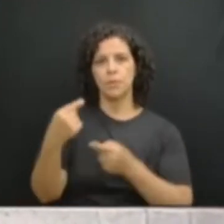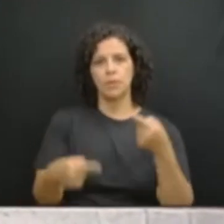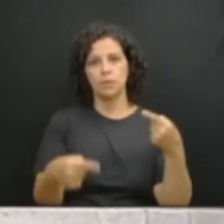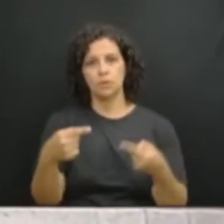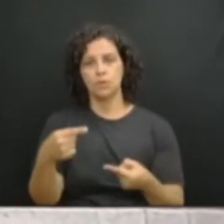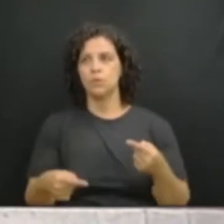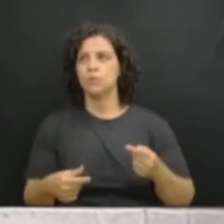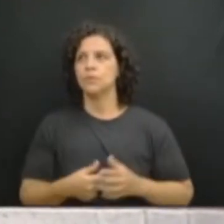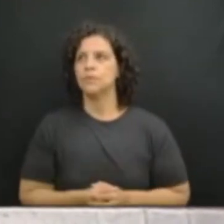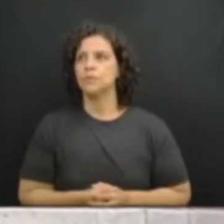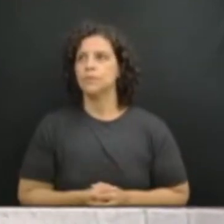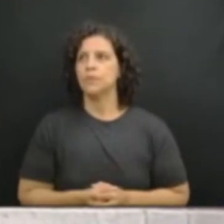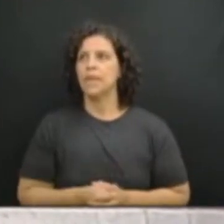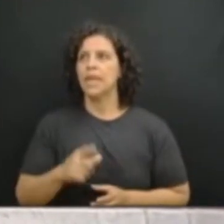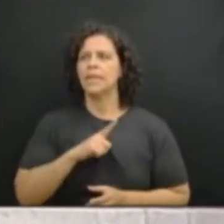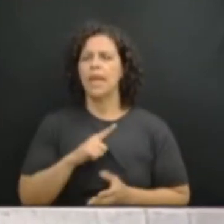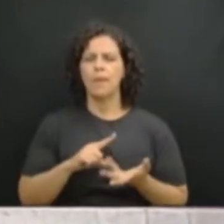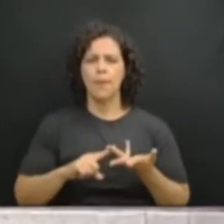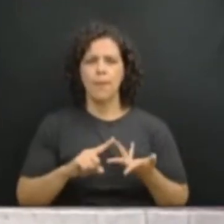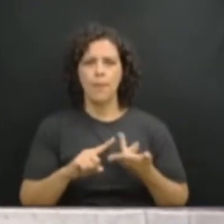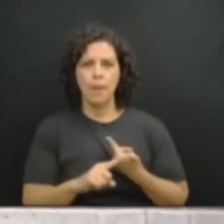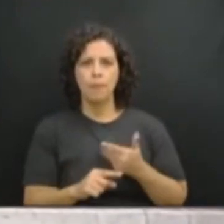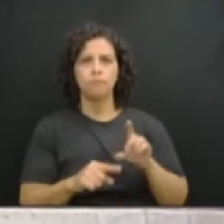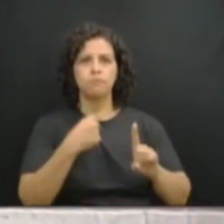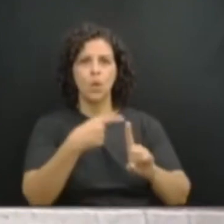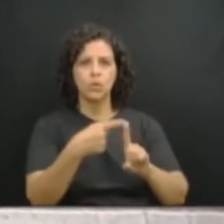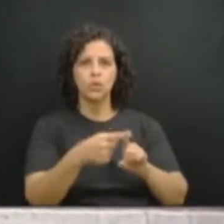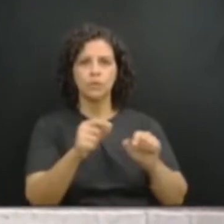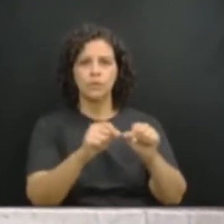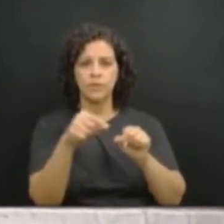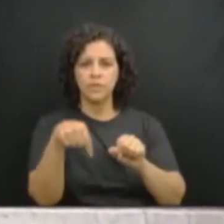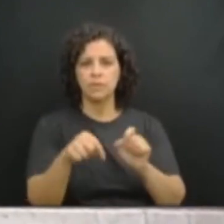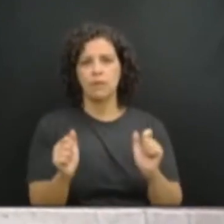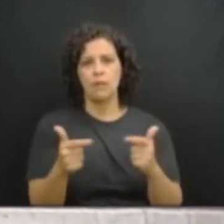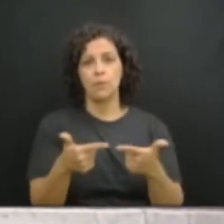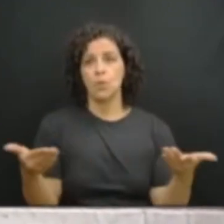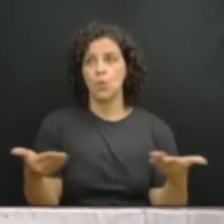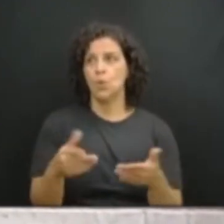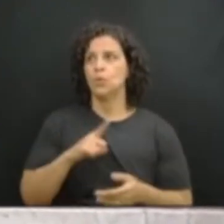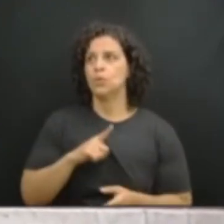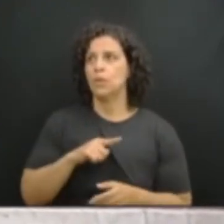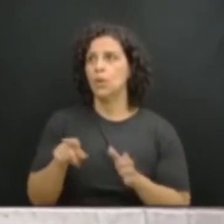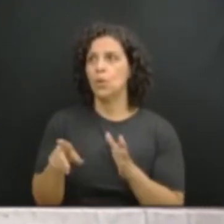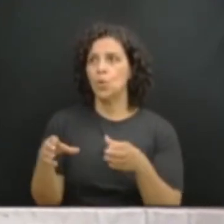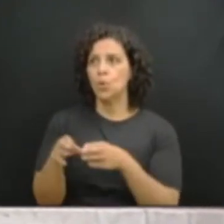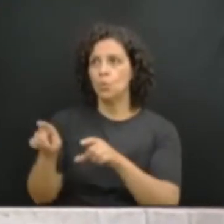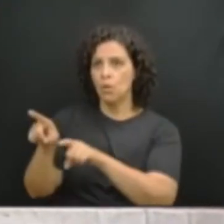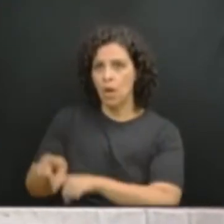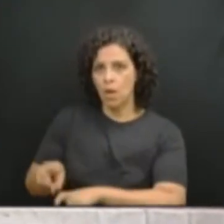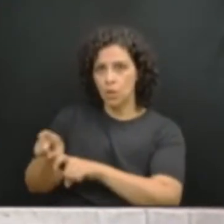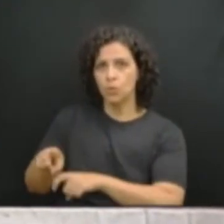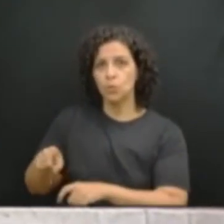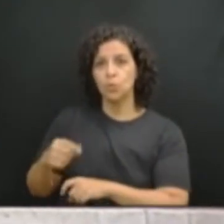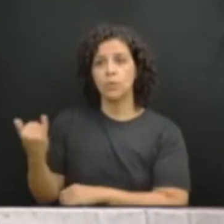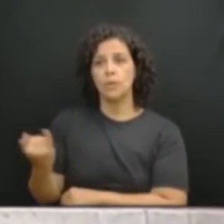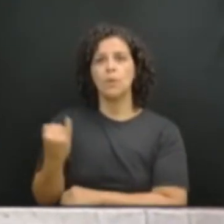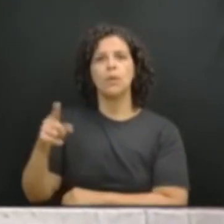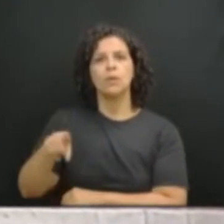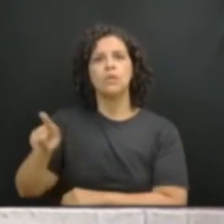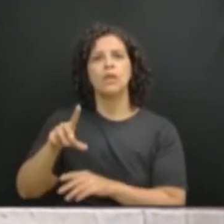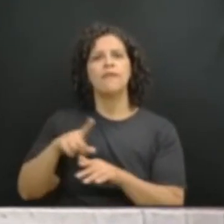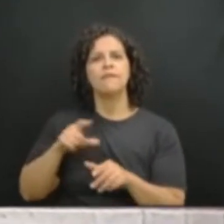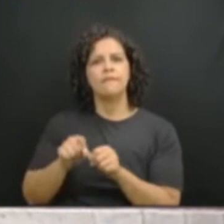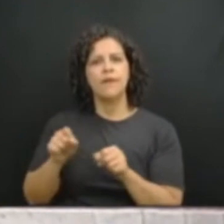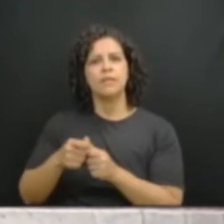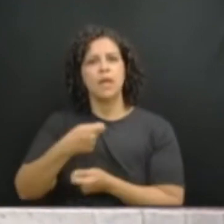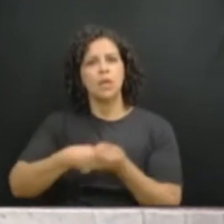discutir, que tem tanta coisa positiva para fazer. Hoje está aqui os agricultores, setor importante que mexe com